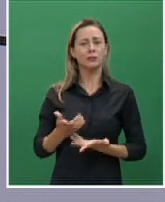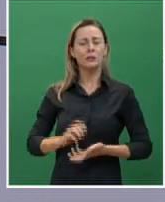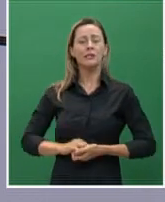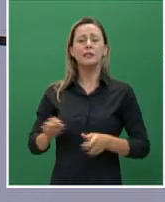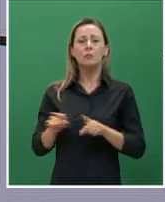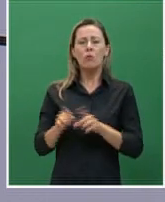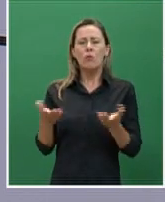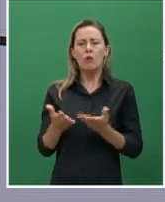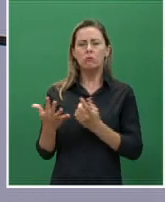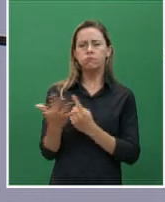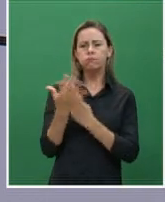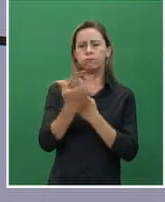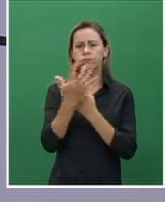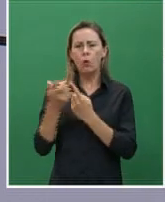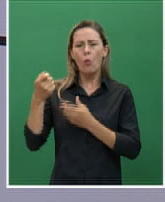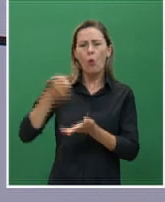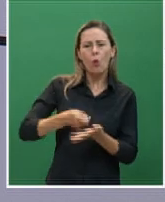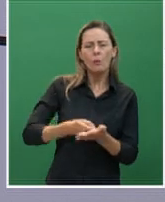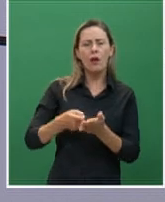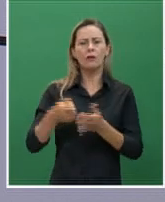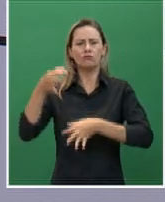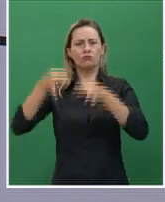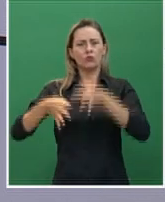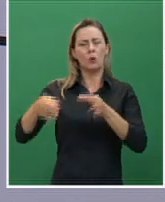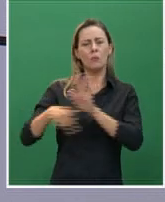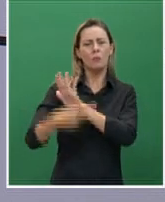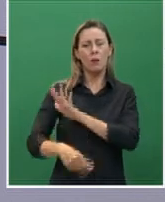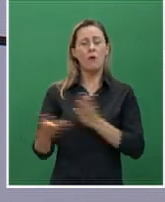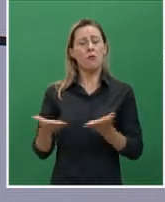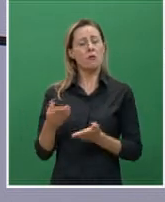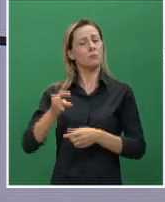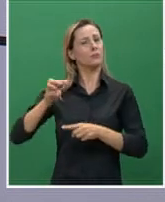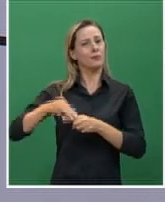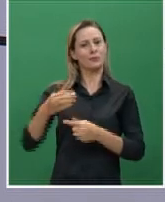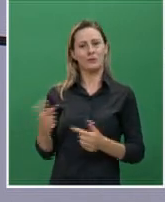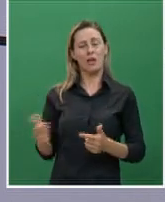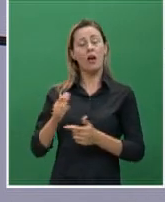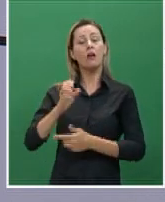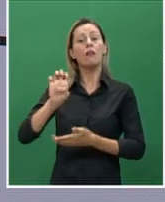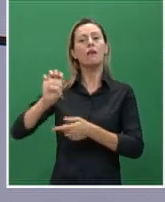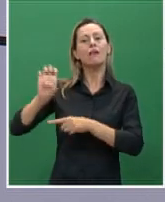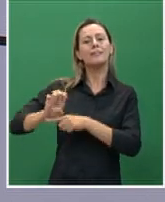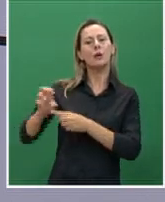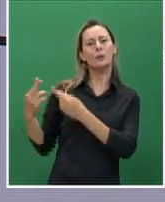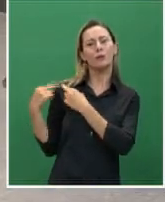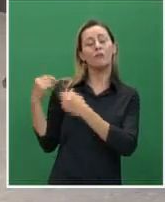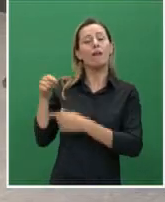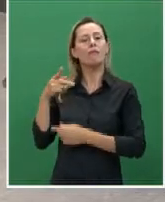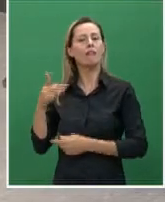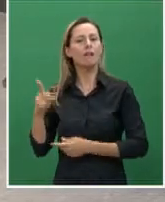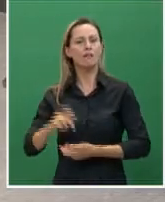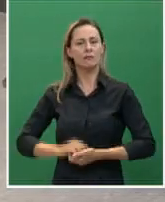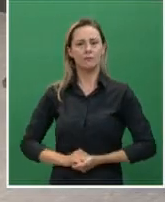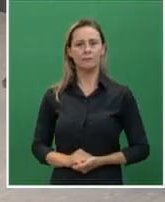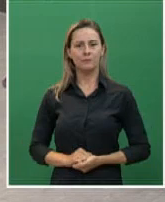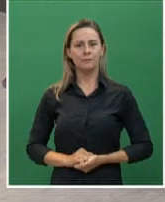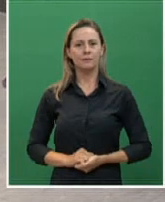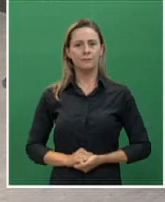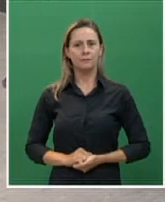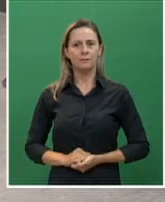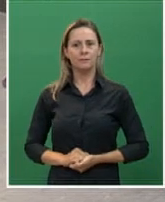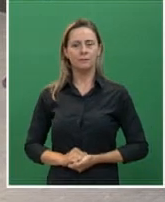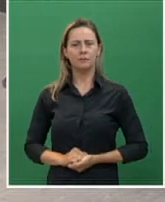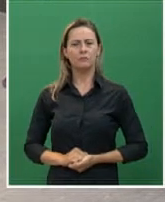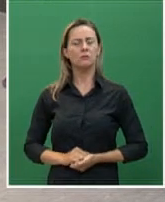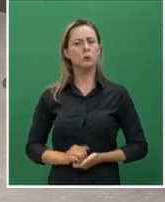a incentivados ou cobrado judicialmente as ações que não são do município São do estado do Governo Federal e